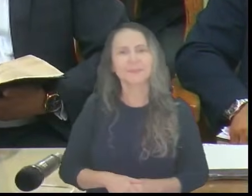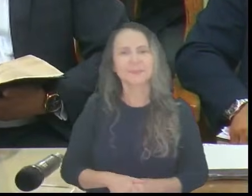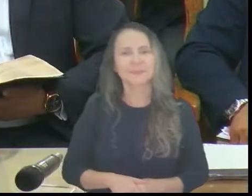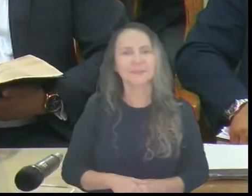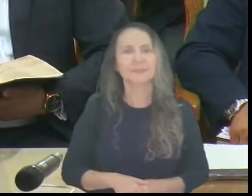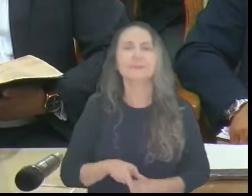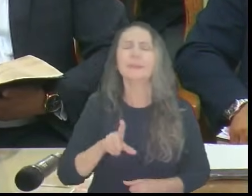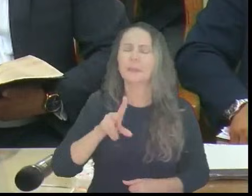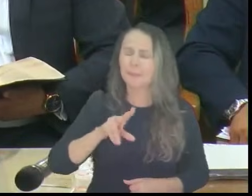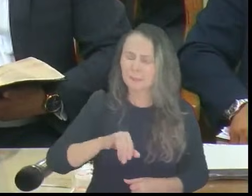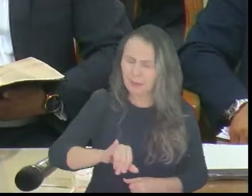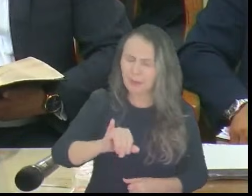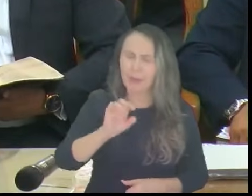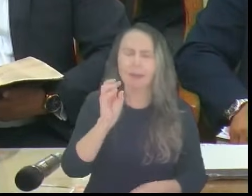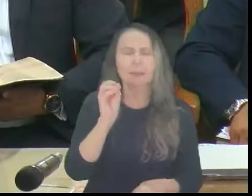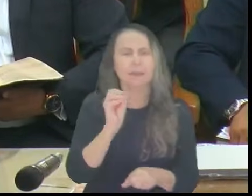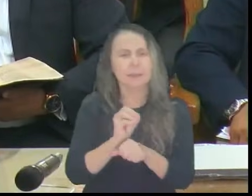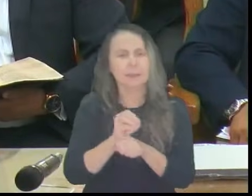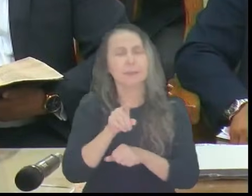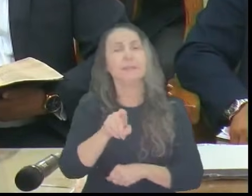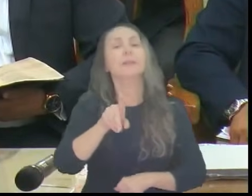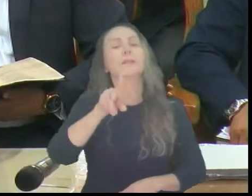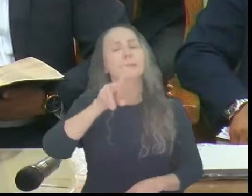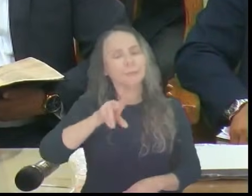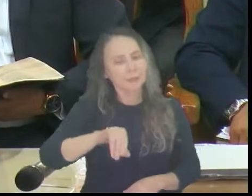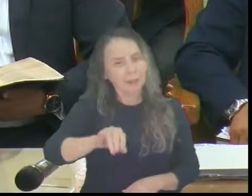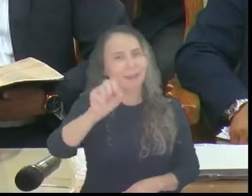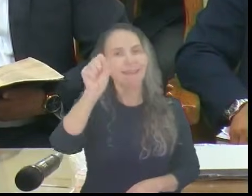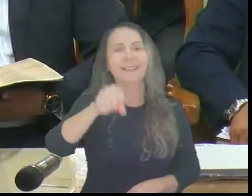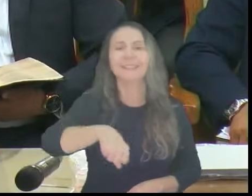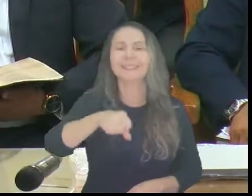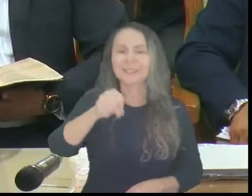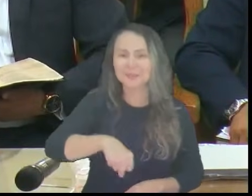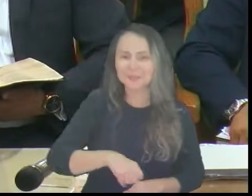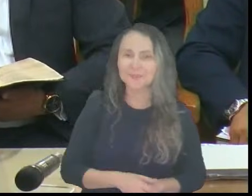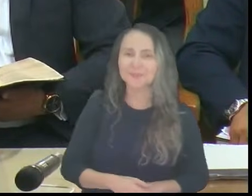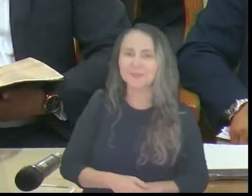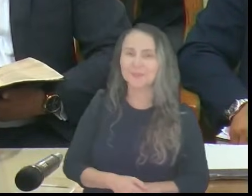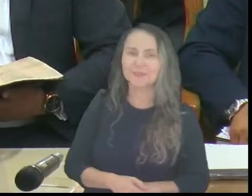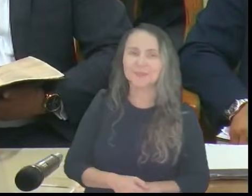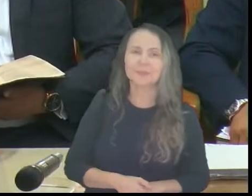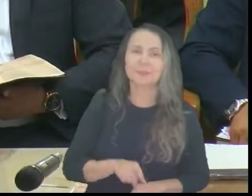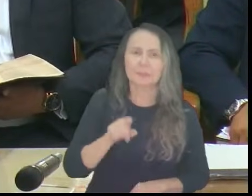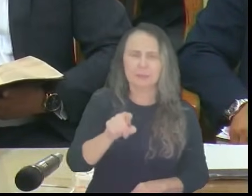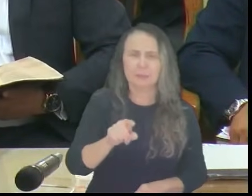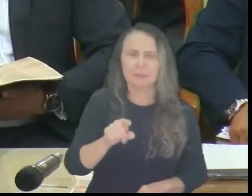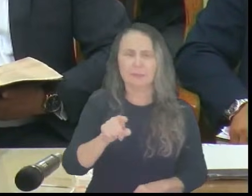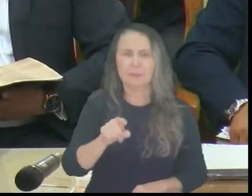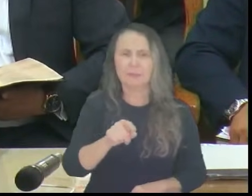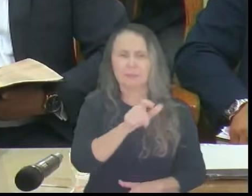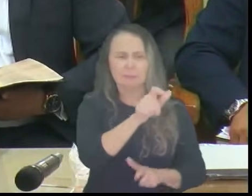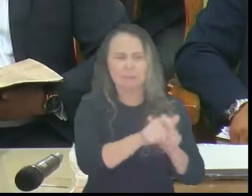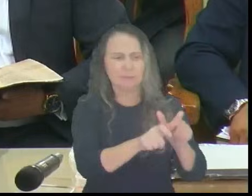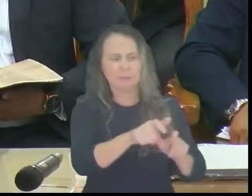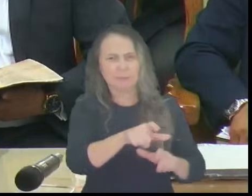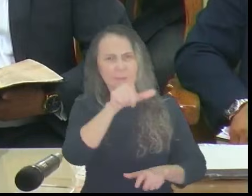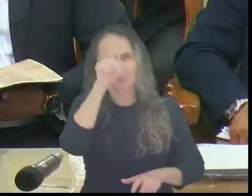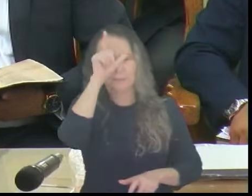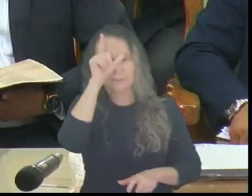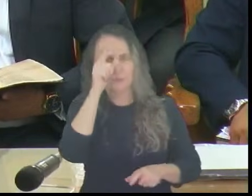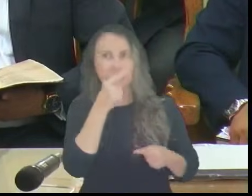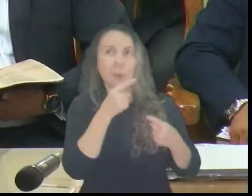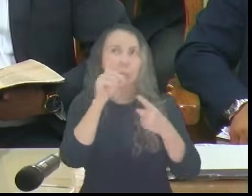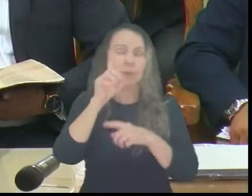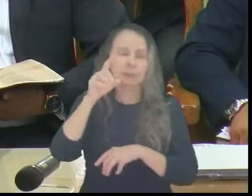Vai ou não vai, igreja? Vai ou não vai? Não obedeça o homem quando a voz do homem contradiz